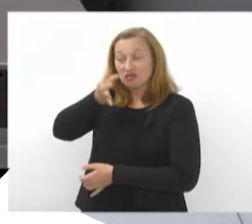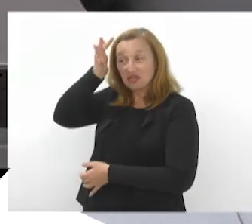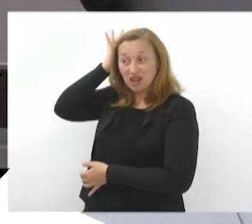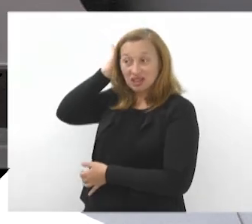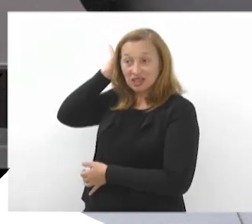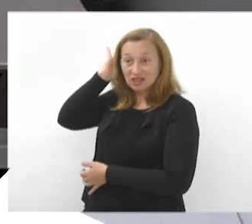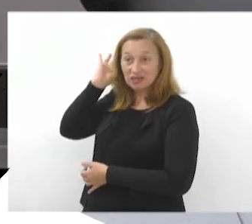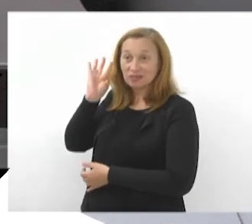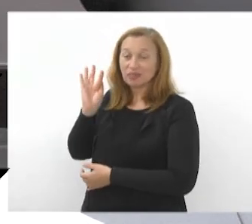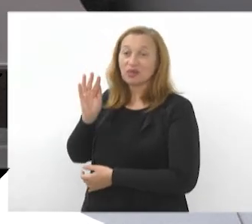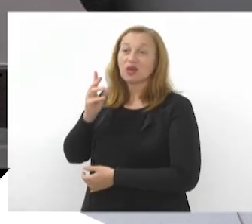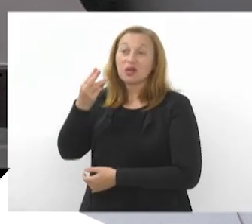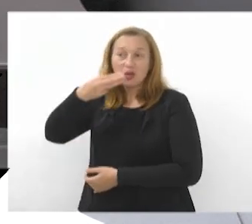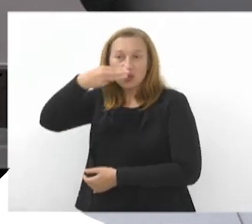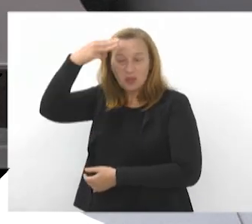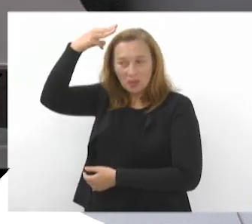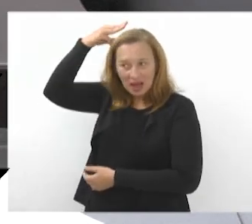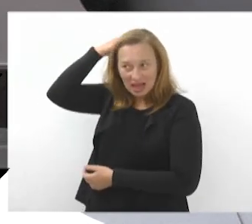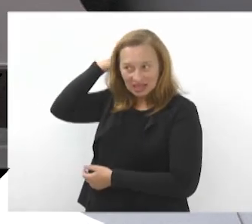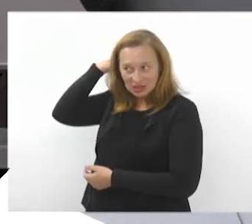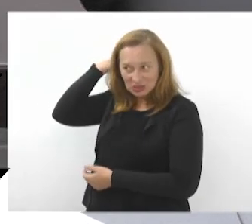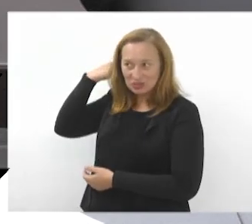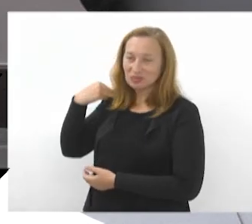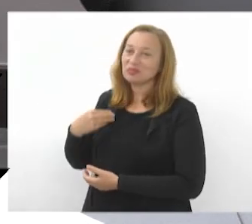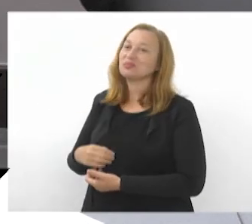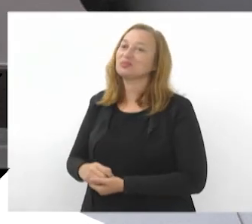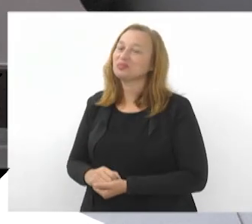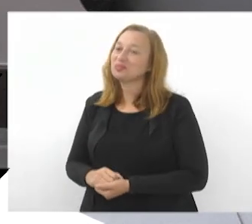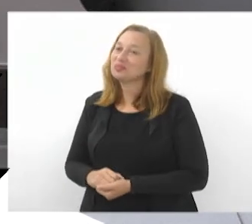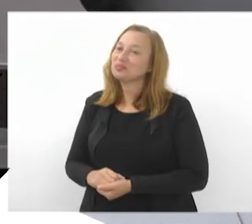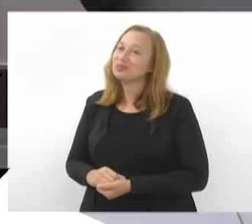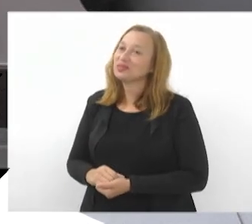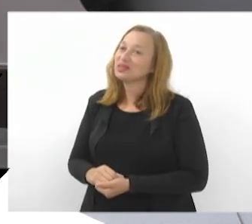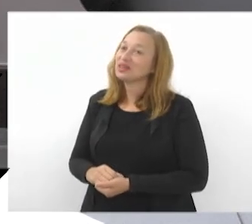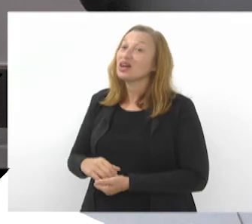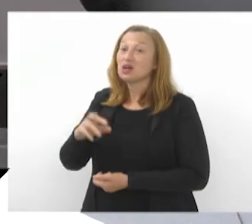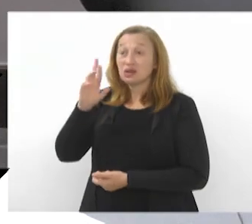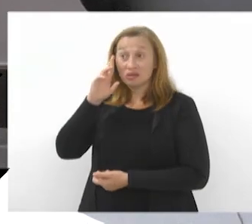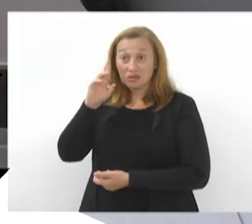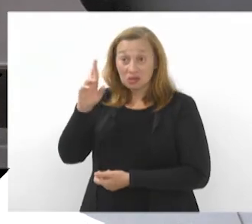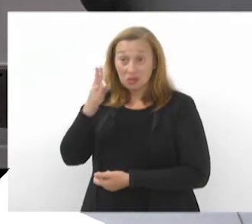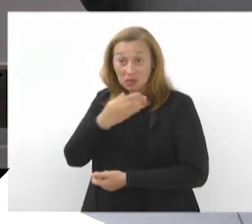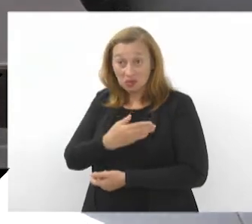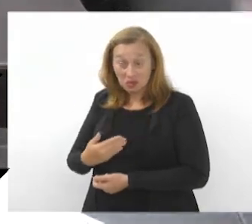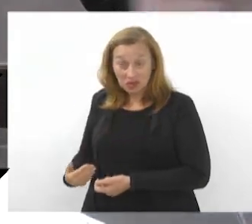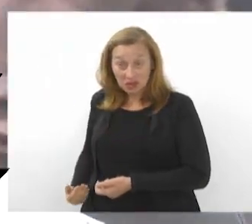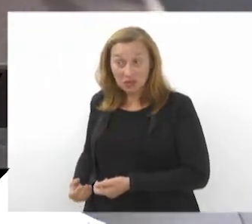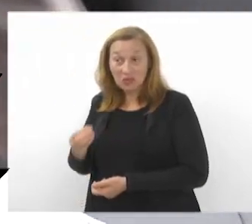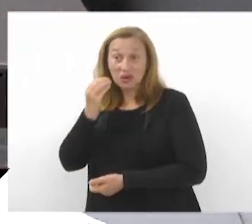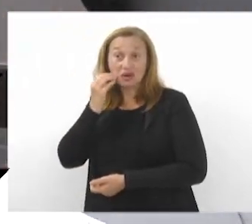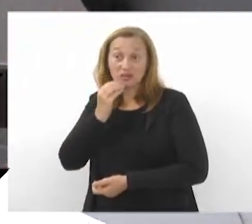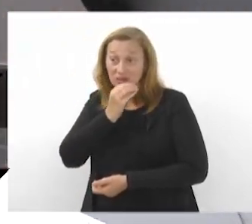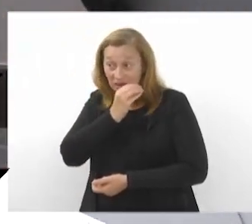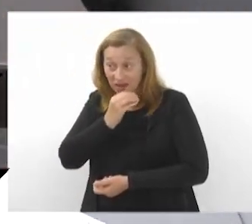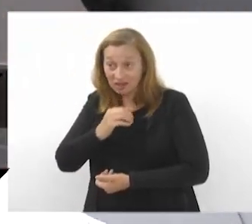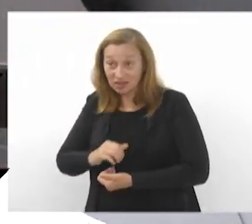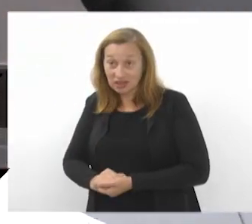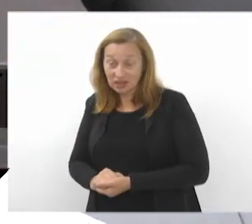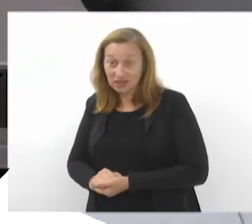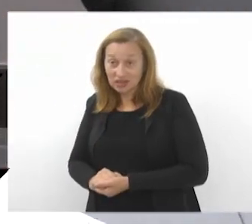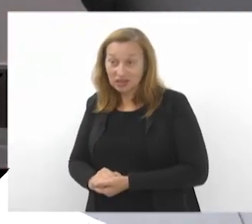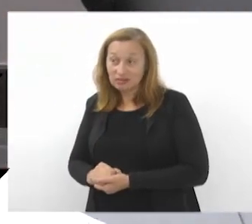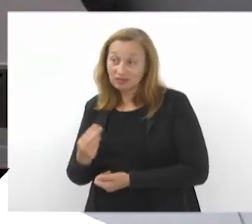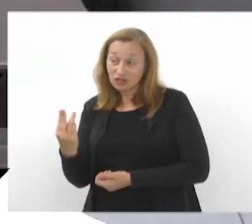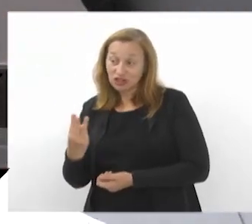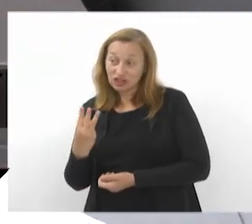o Márcio Pacheco e o senhor governador Cláudio Castro, em